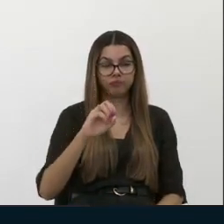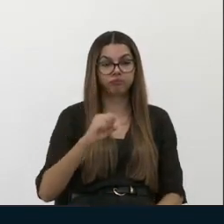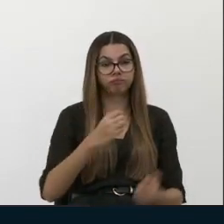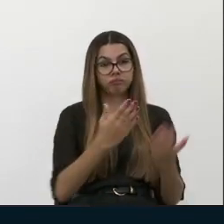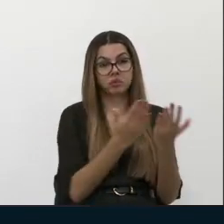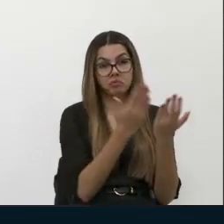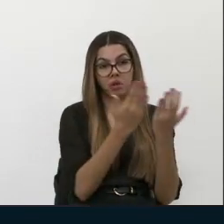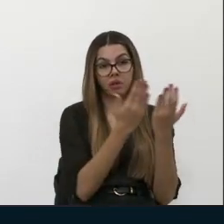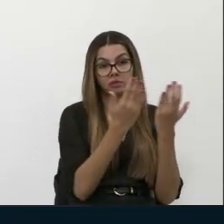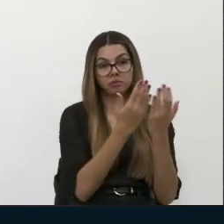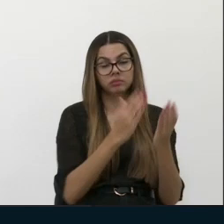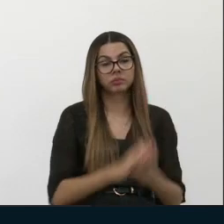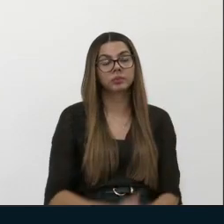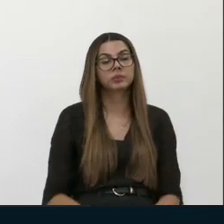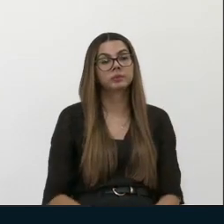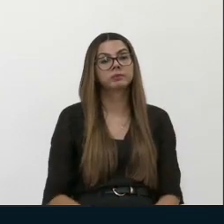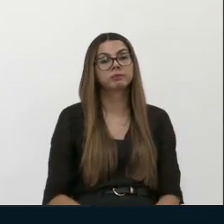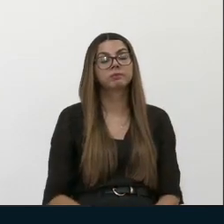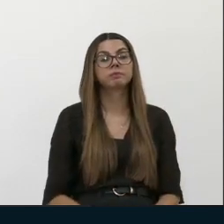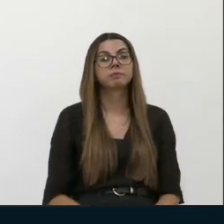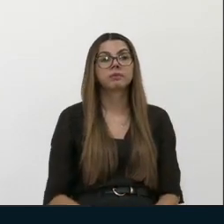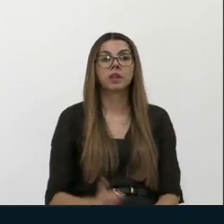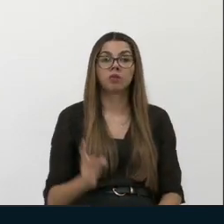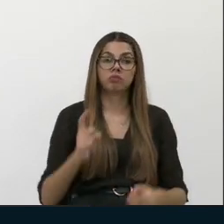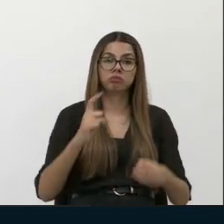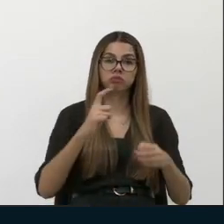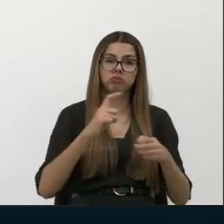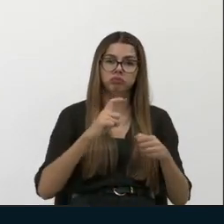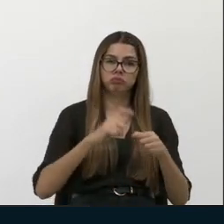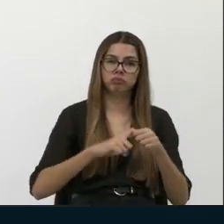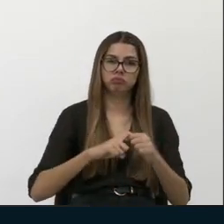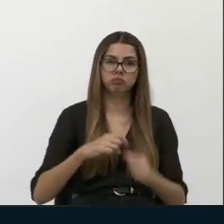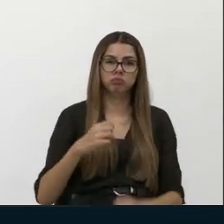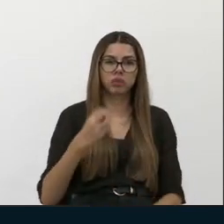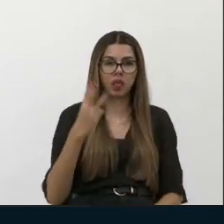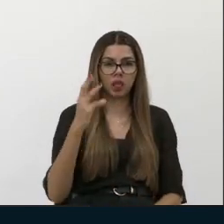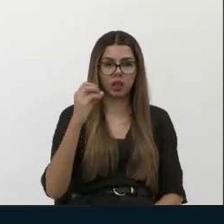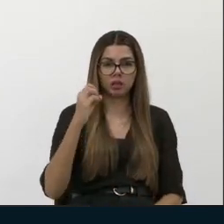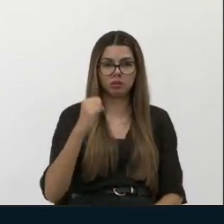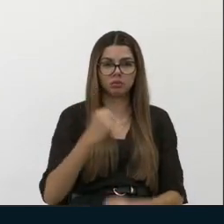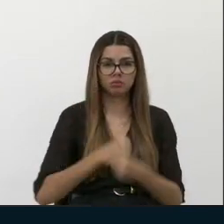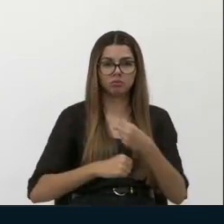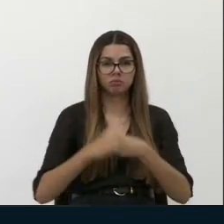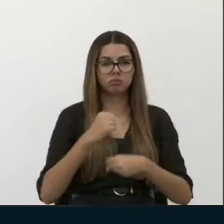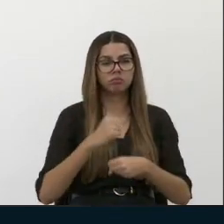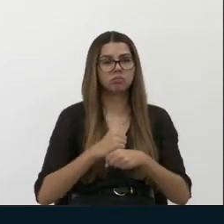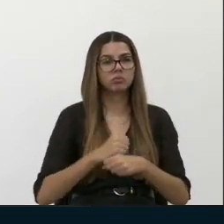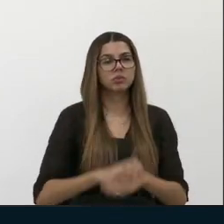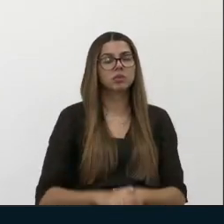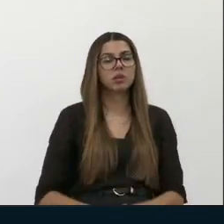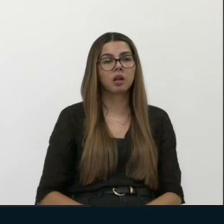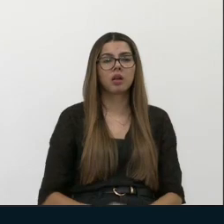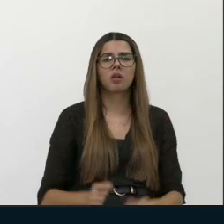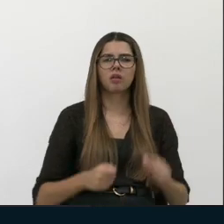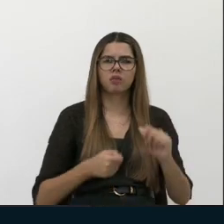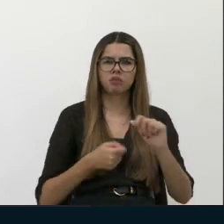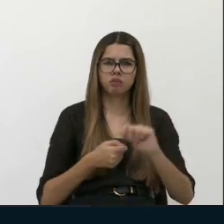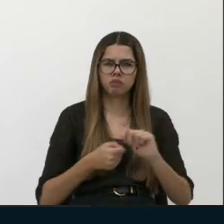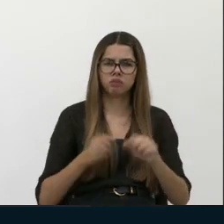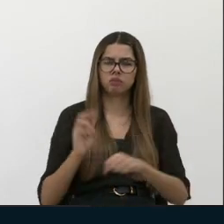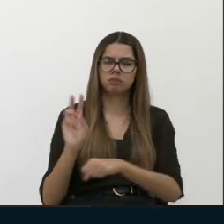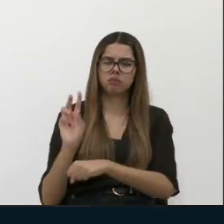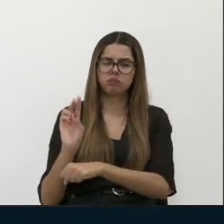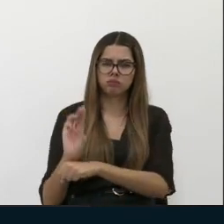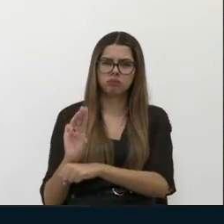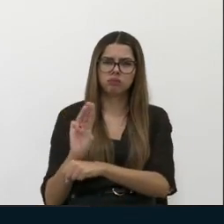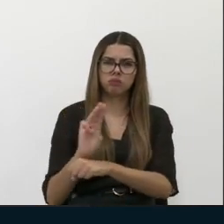um pouco há 30 anos atrás, a gente fez o que pôde à época, e que eu saiba,